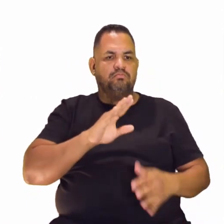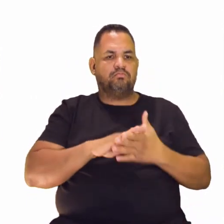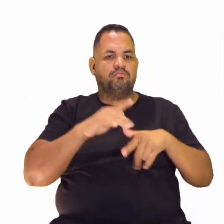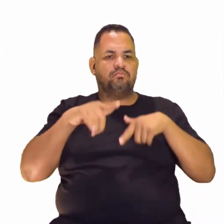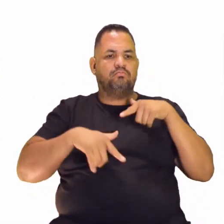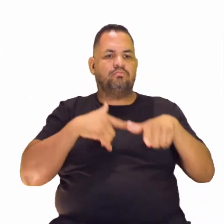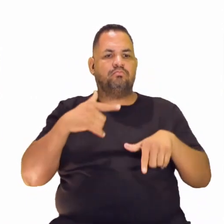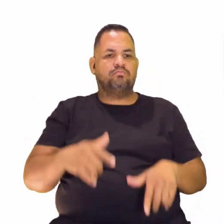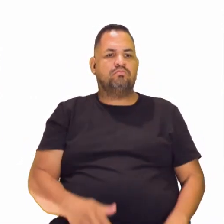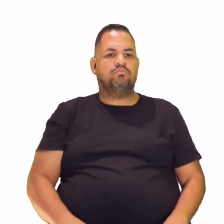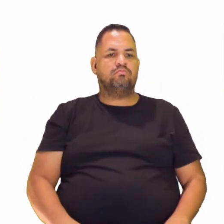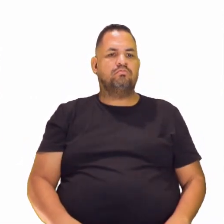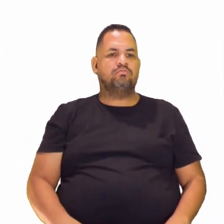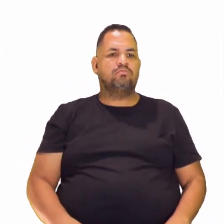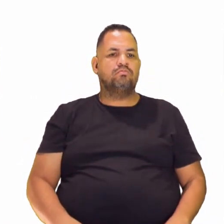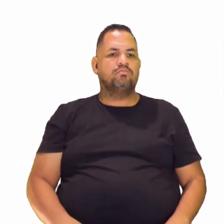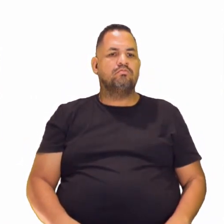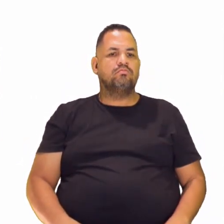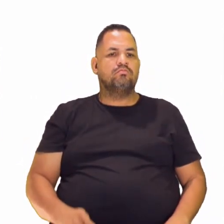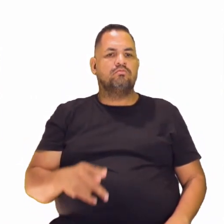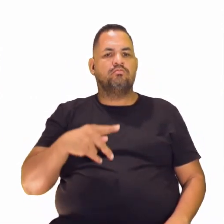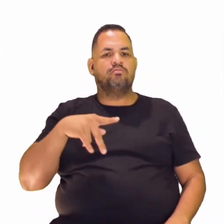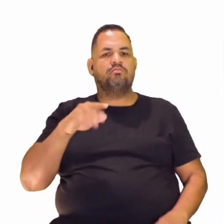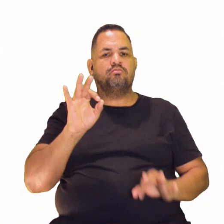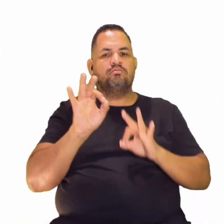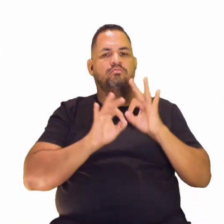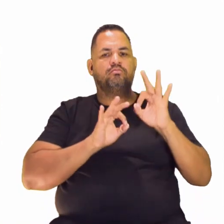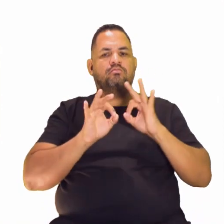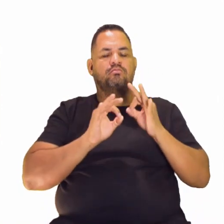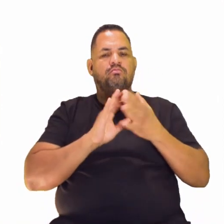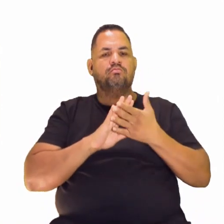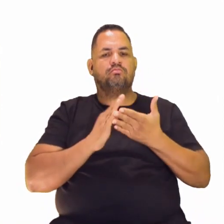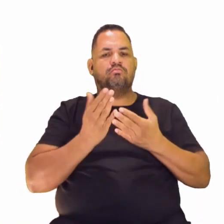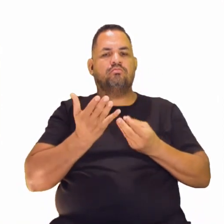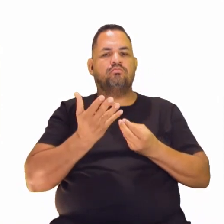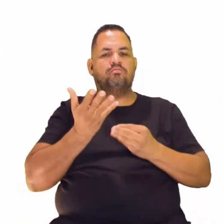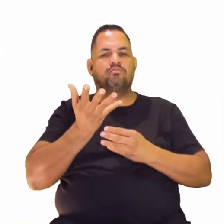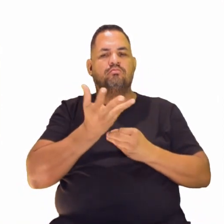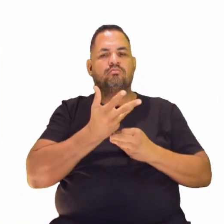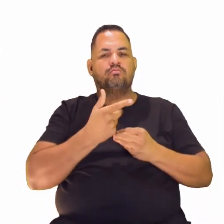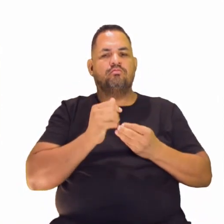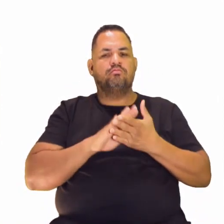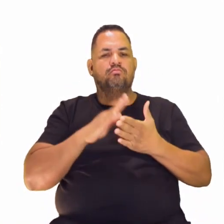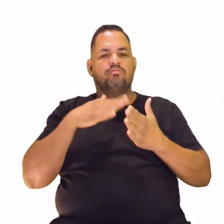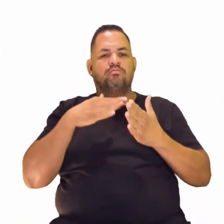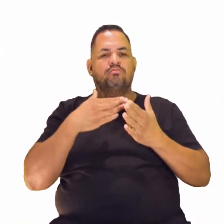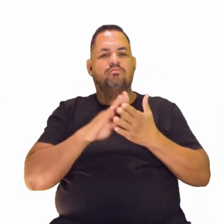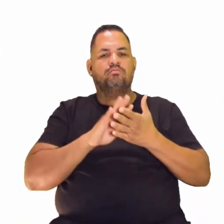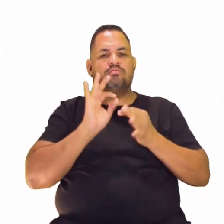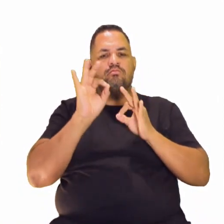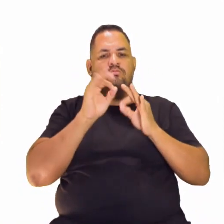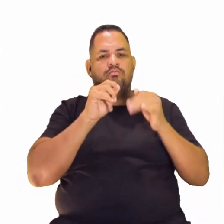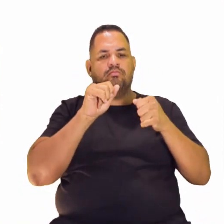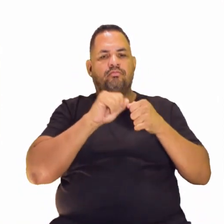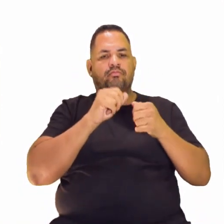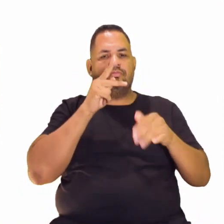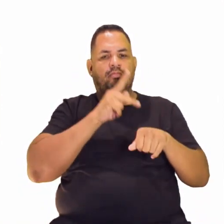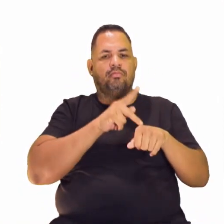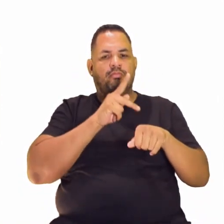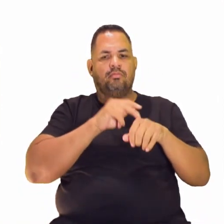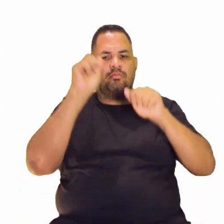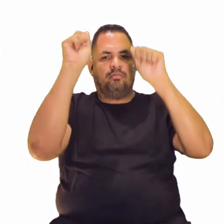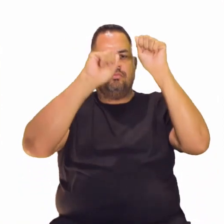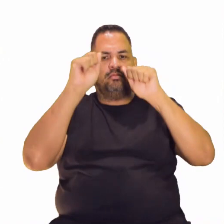trabalhos. Então, suas formas artísticas mais antigas são as pinturas, as gravações em pedras